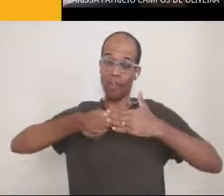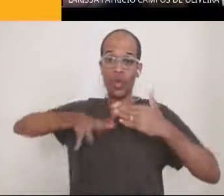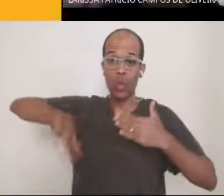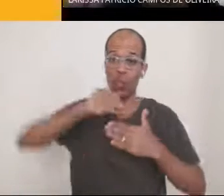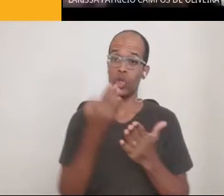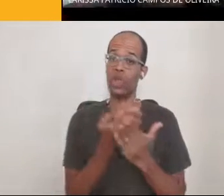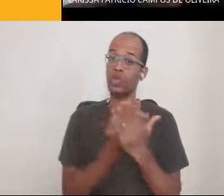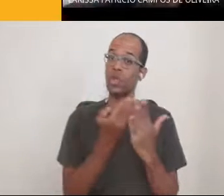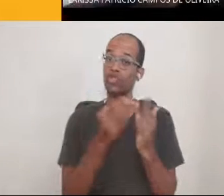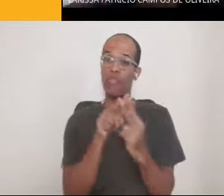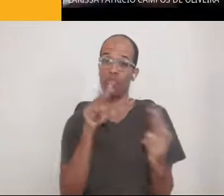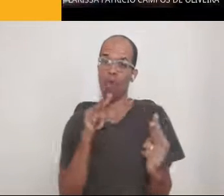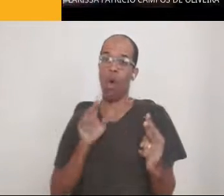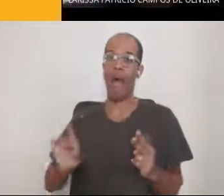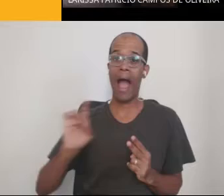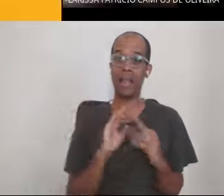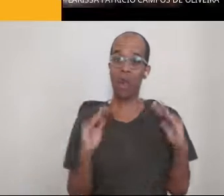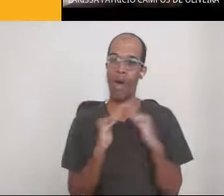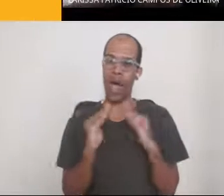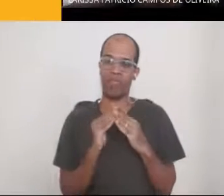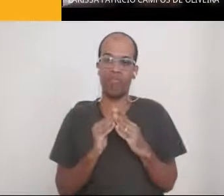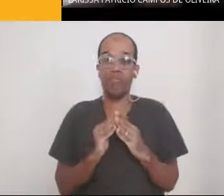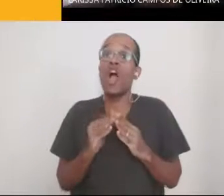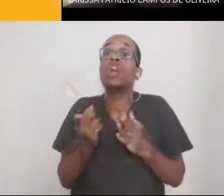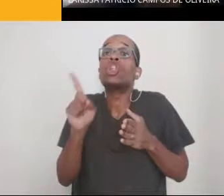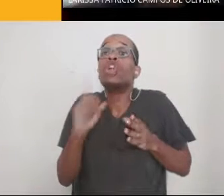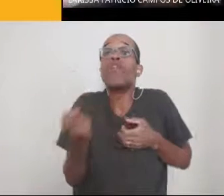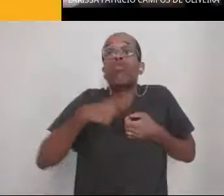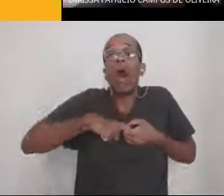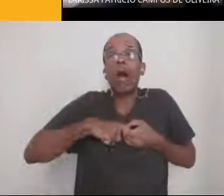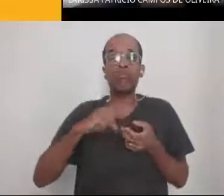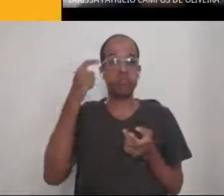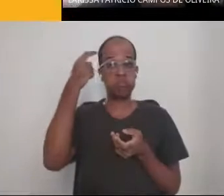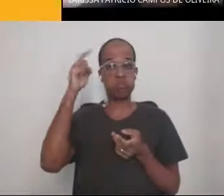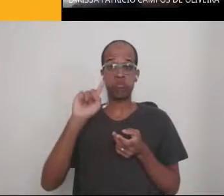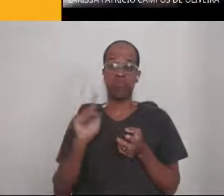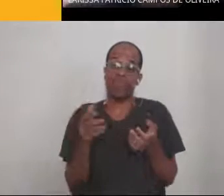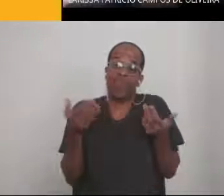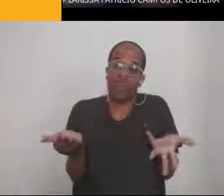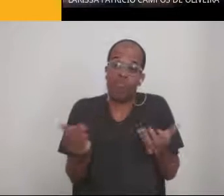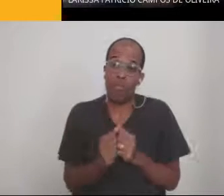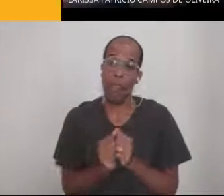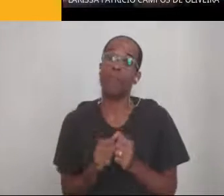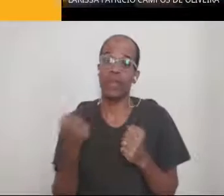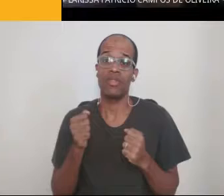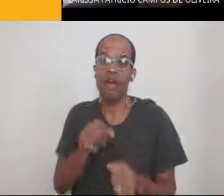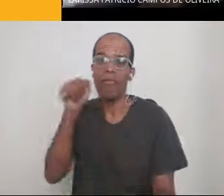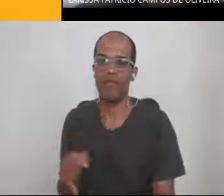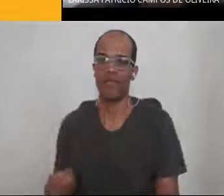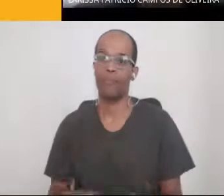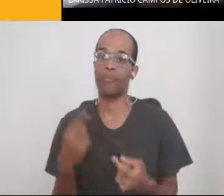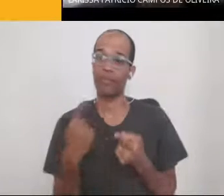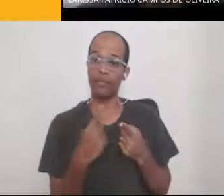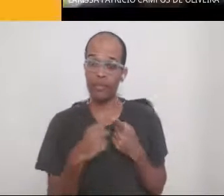acontecendo 100% virtual. A gente não sabe quando a nossa escola vai retornar para o presencial e a gente não pode perder tempo, né? Porque